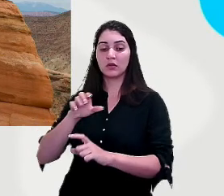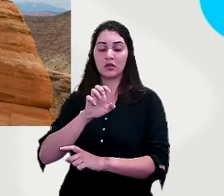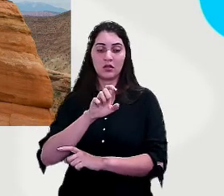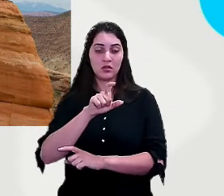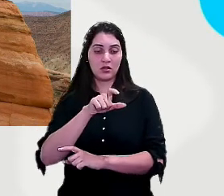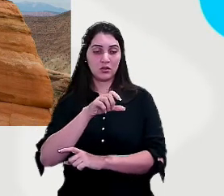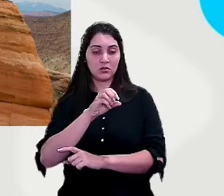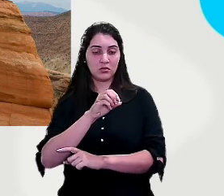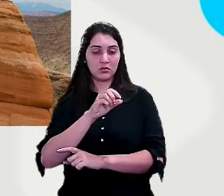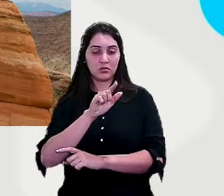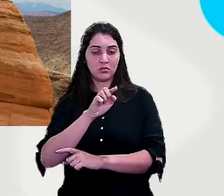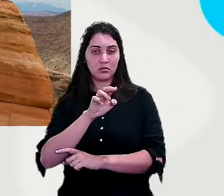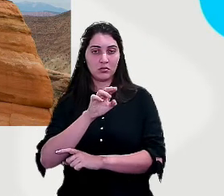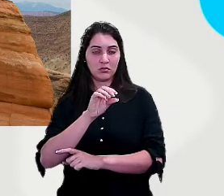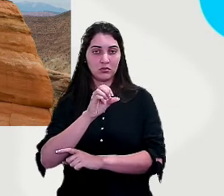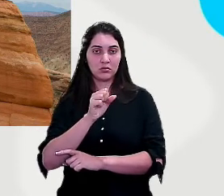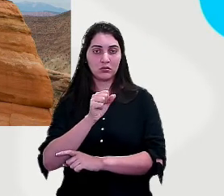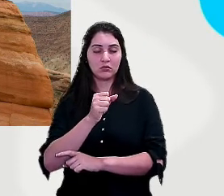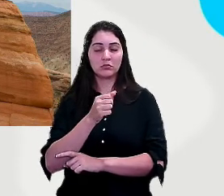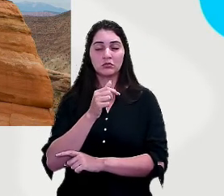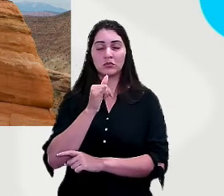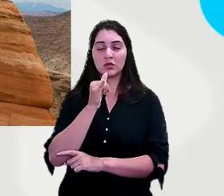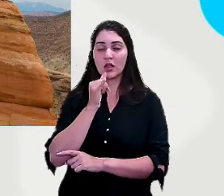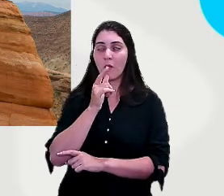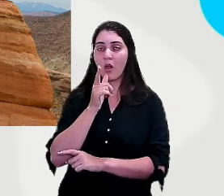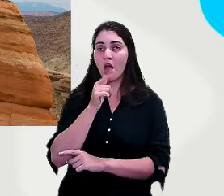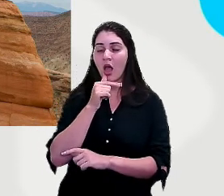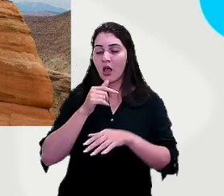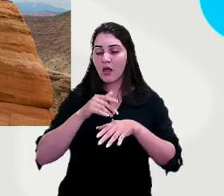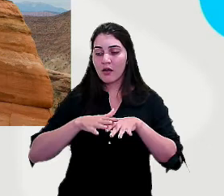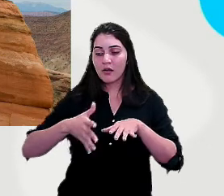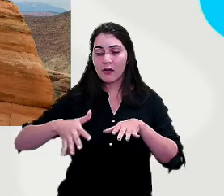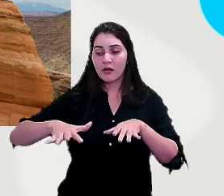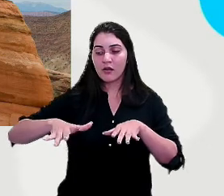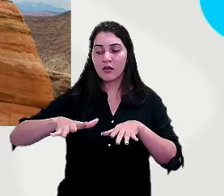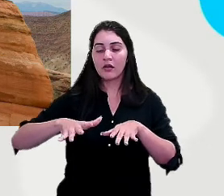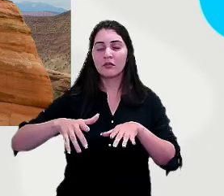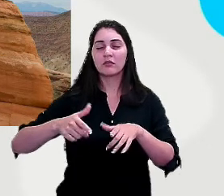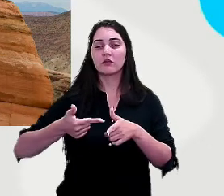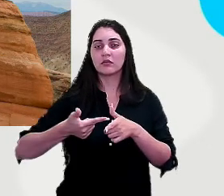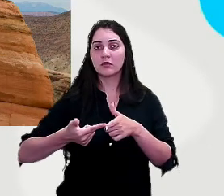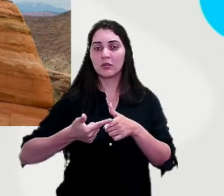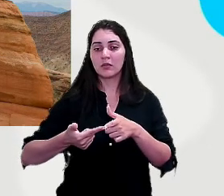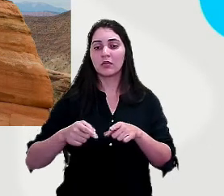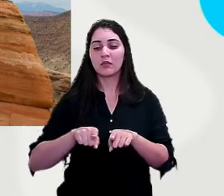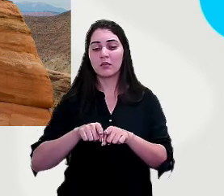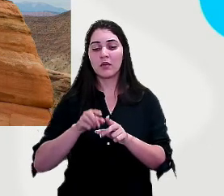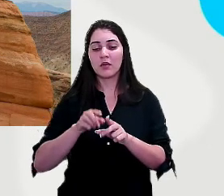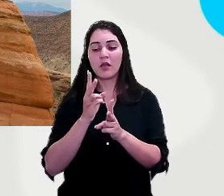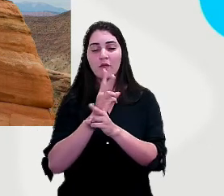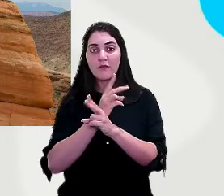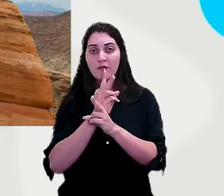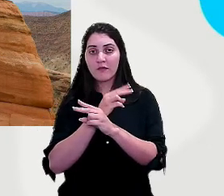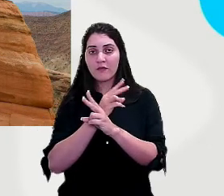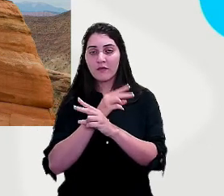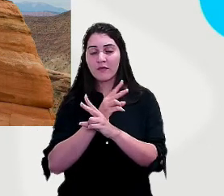vai modificando, vai desgastando o relevo, como o vento, né, que vai causar ali o